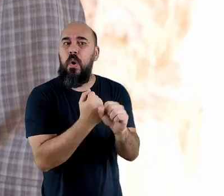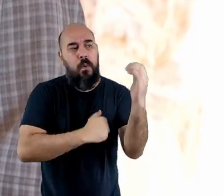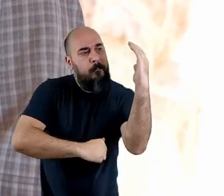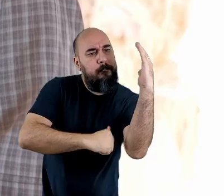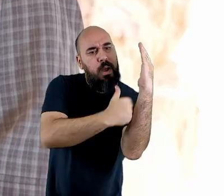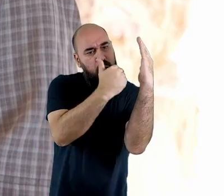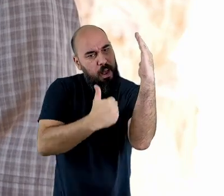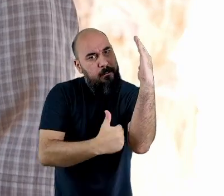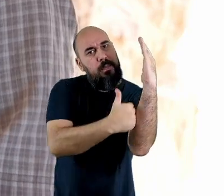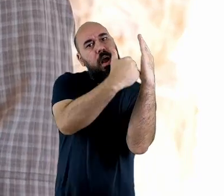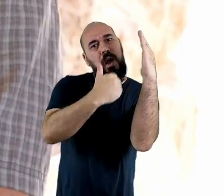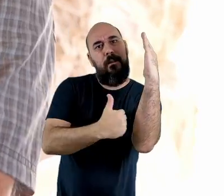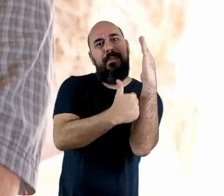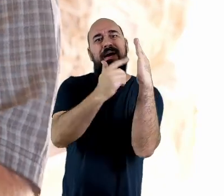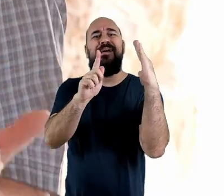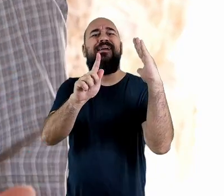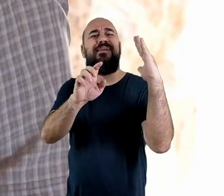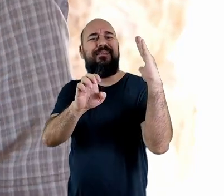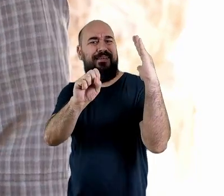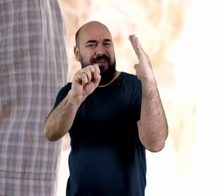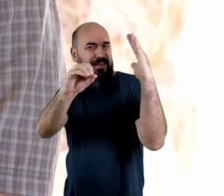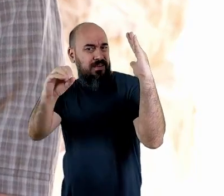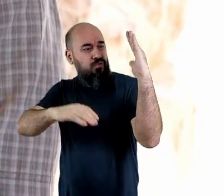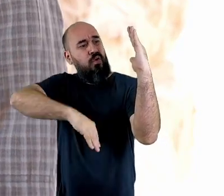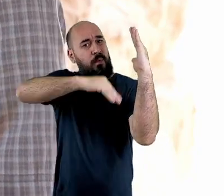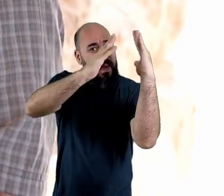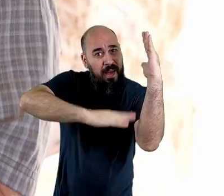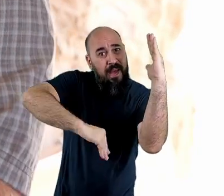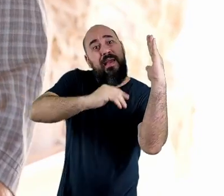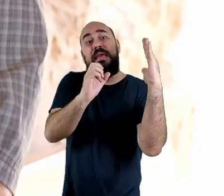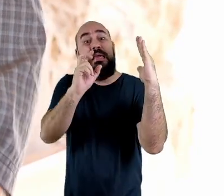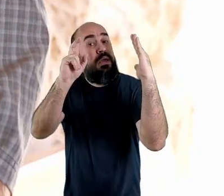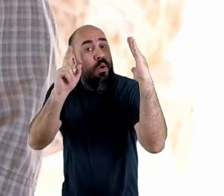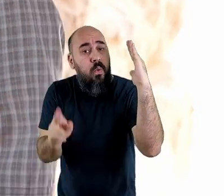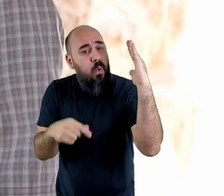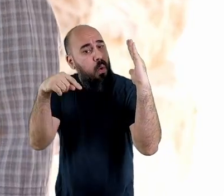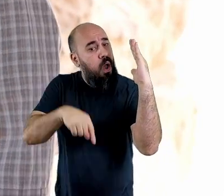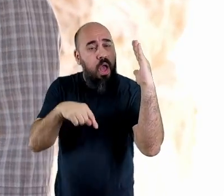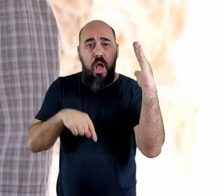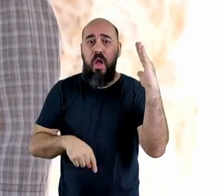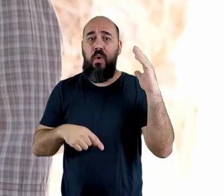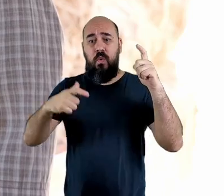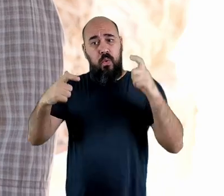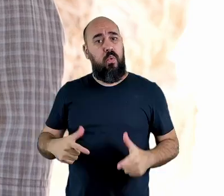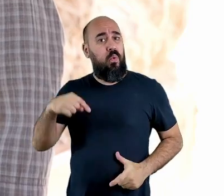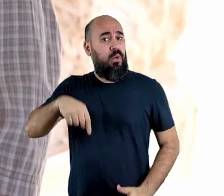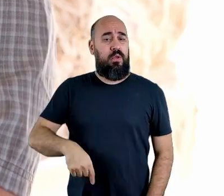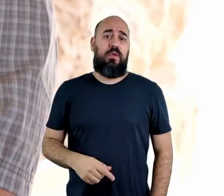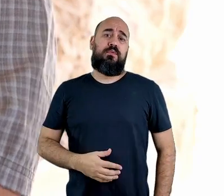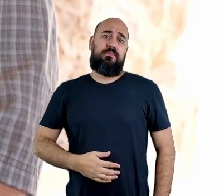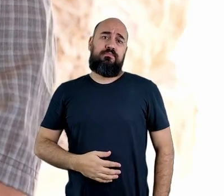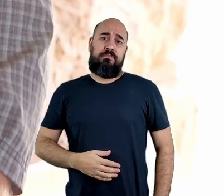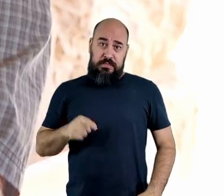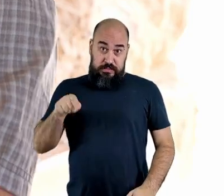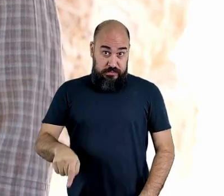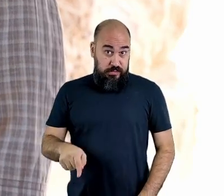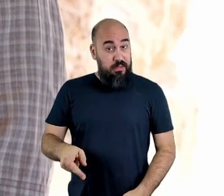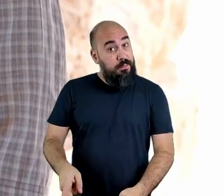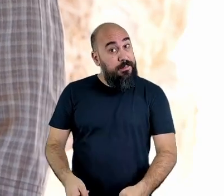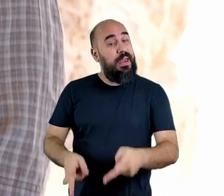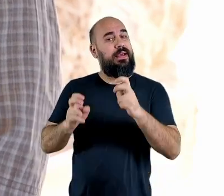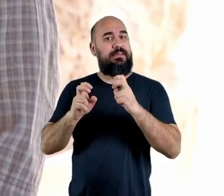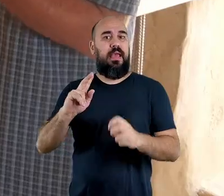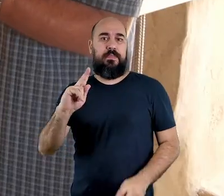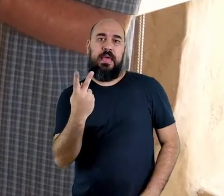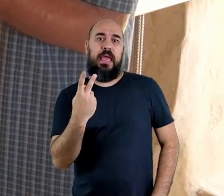encontramos aqui em Massada, nessa área mais remota. E isso nos diz muito sobre Herodes. Vemos como